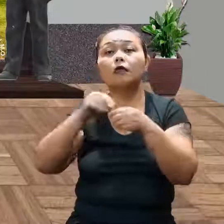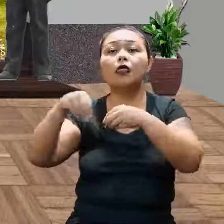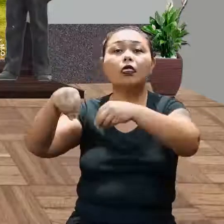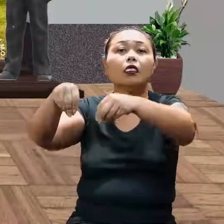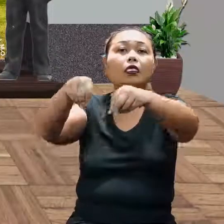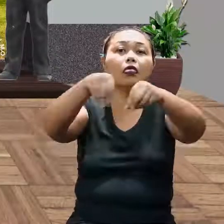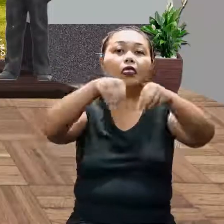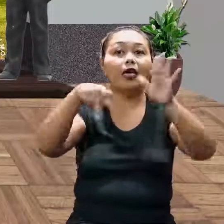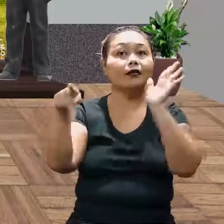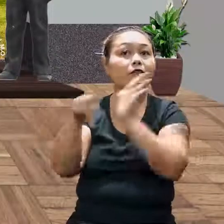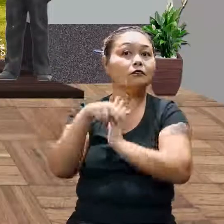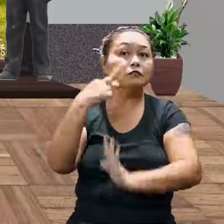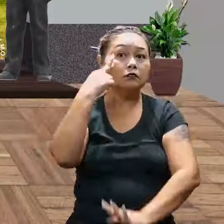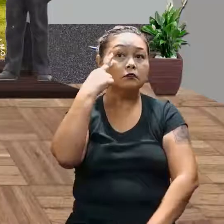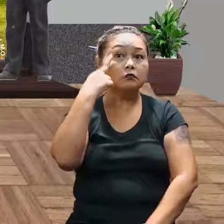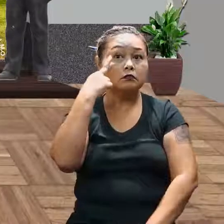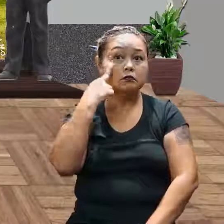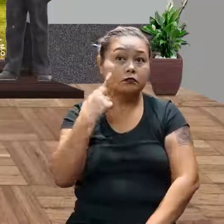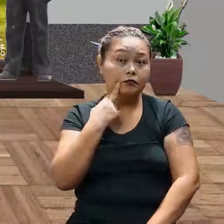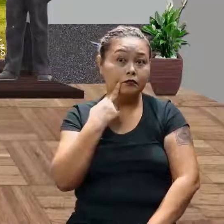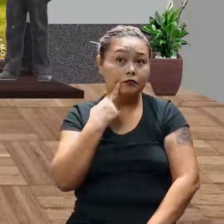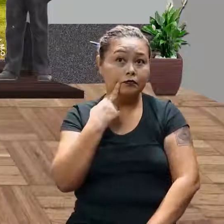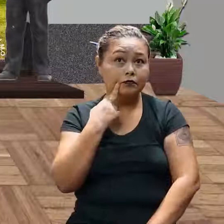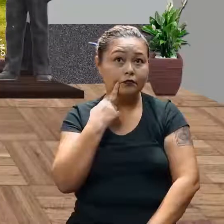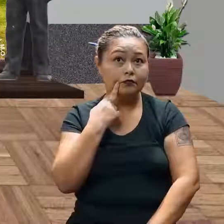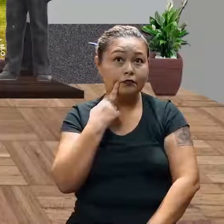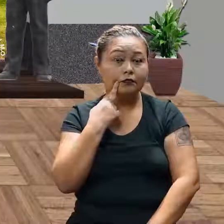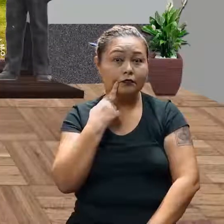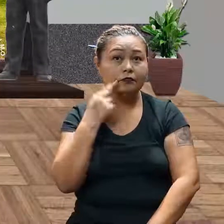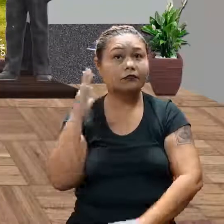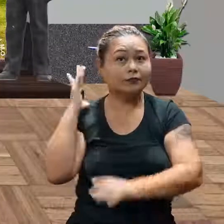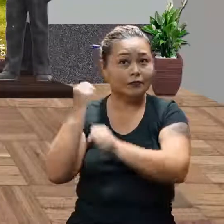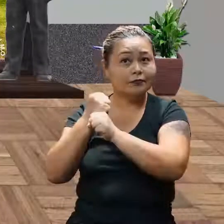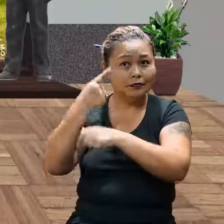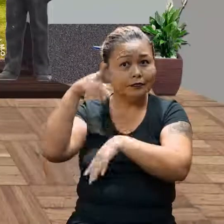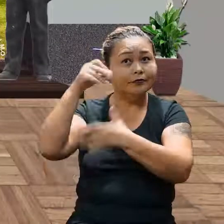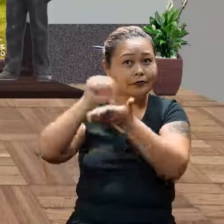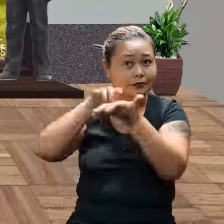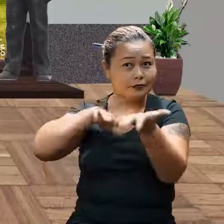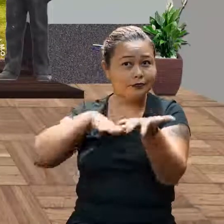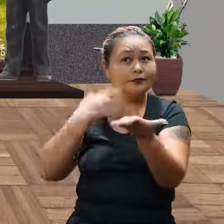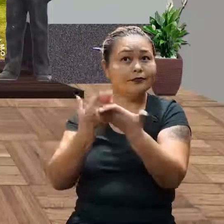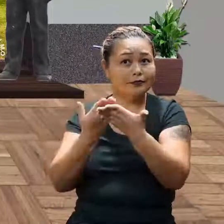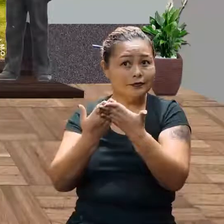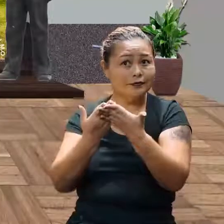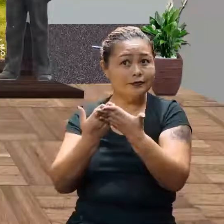de Rondônia. Até a revisão e atividade da aula.